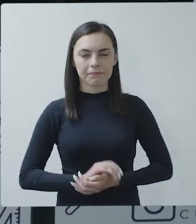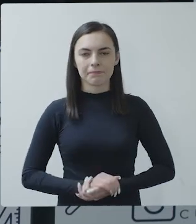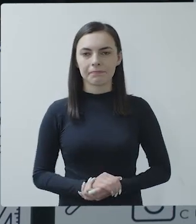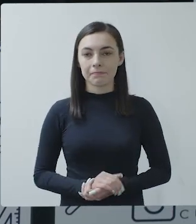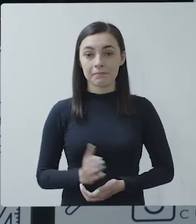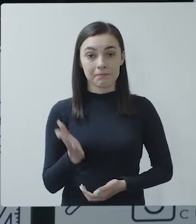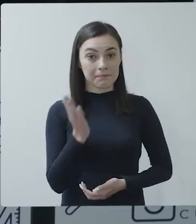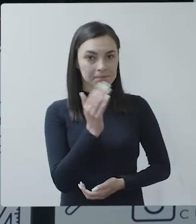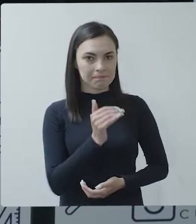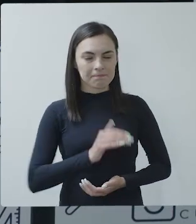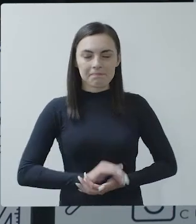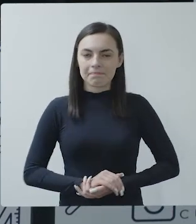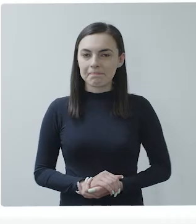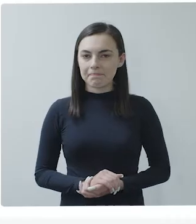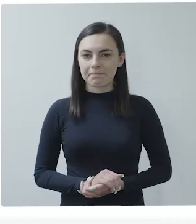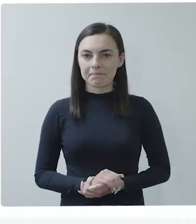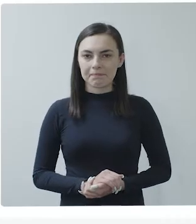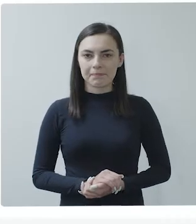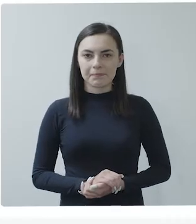lá?